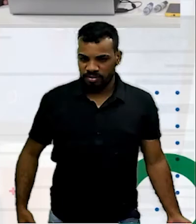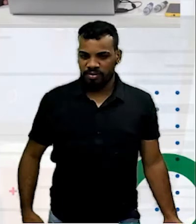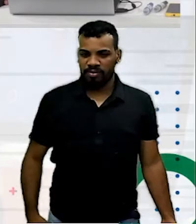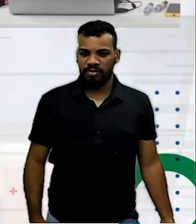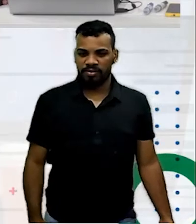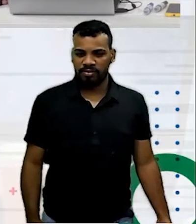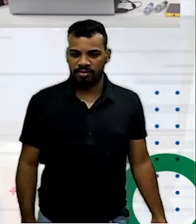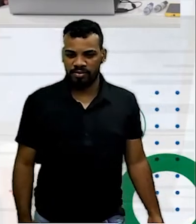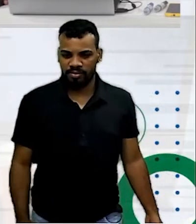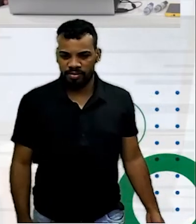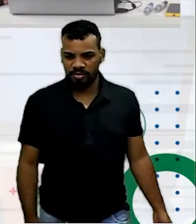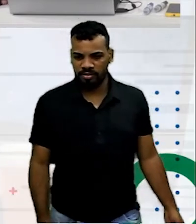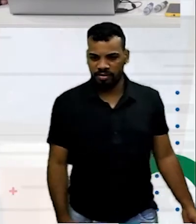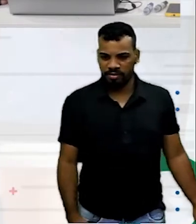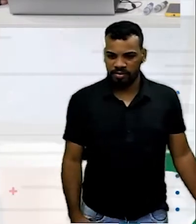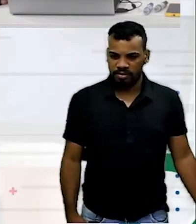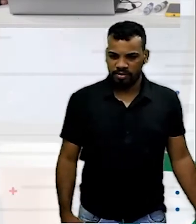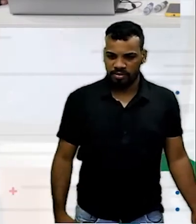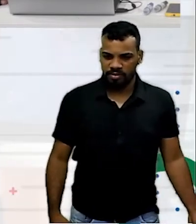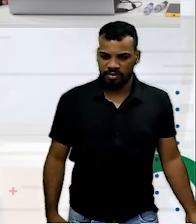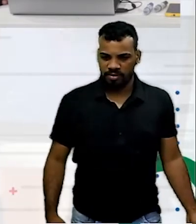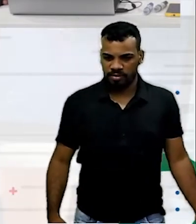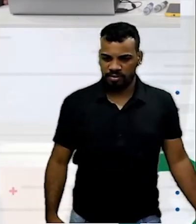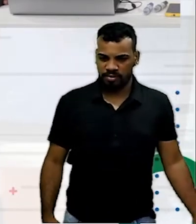aqui. A esfera está perfeita.